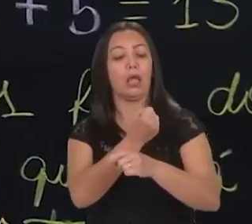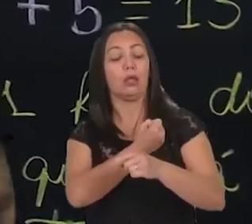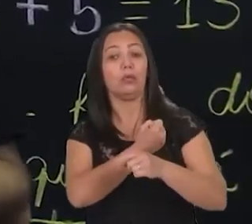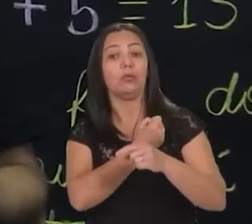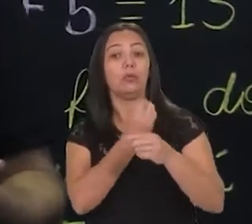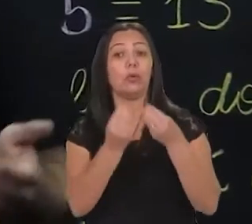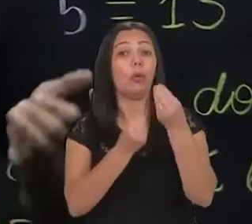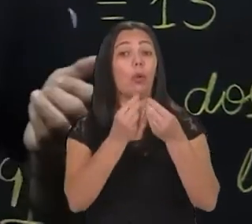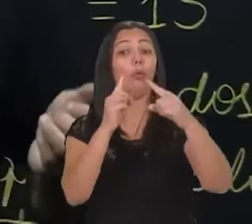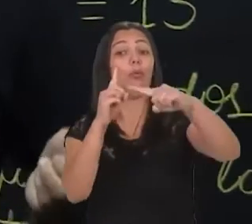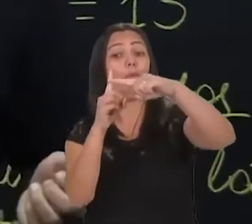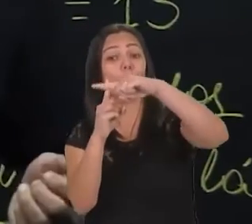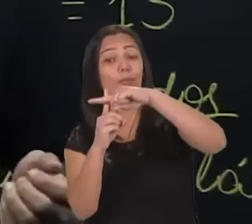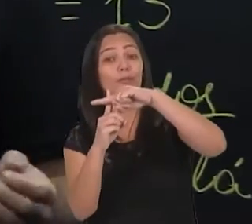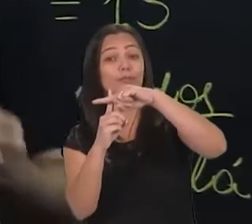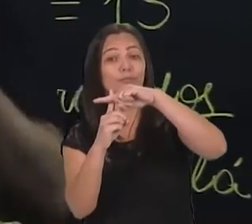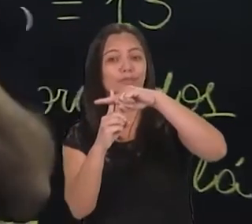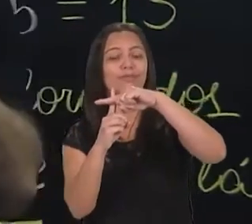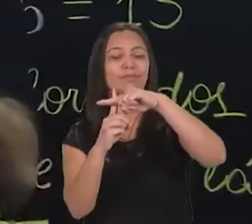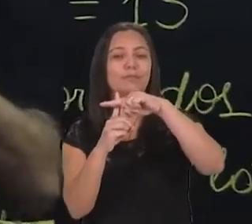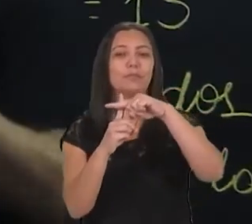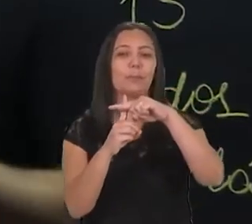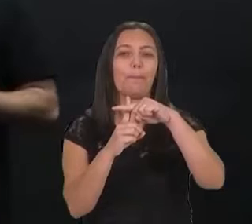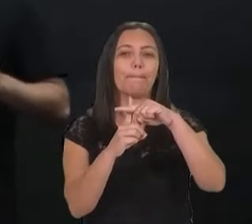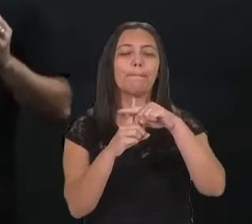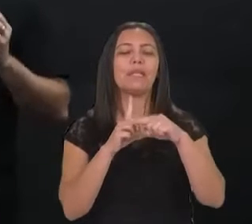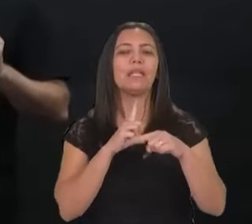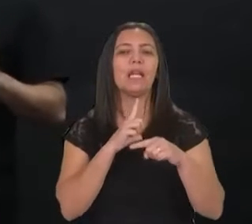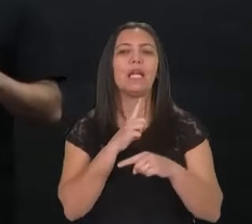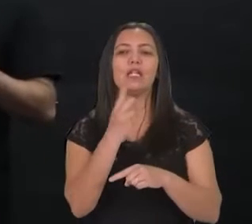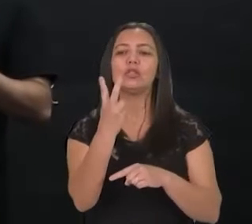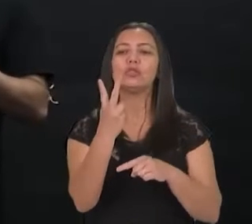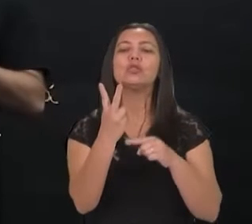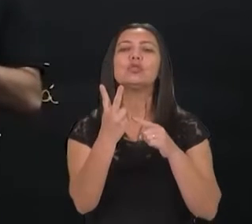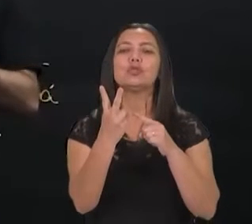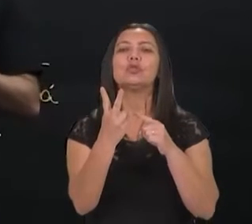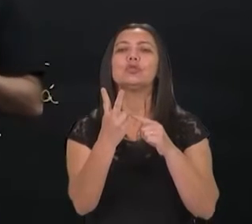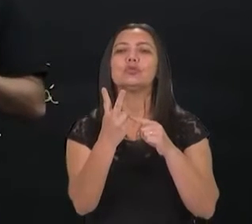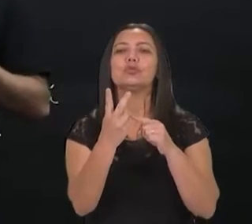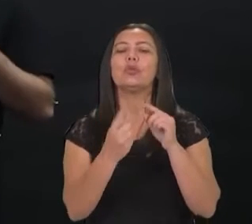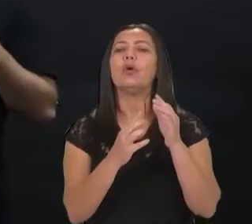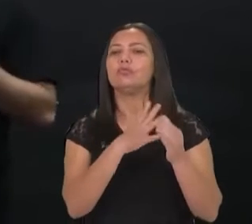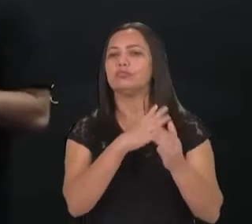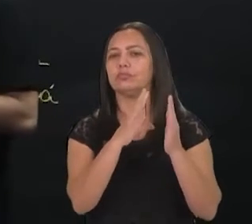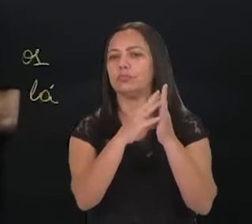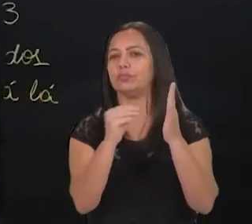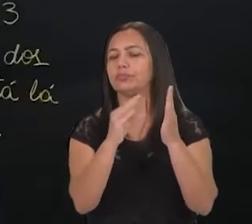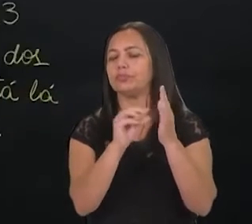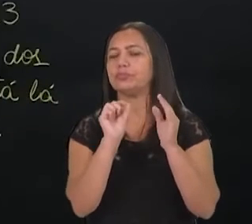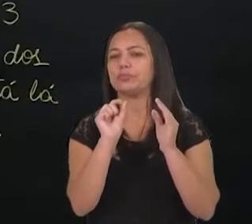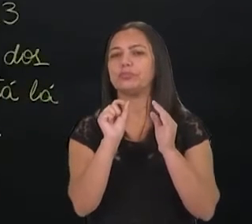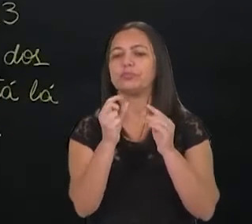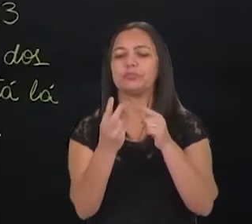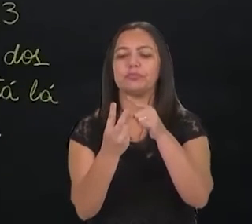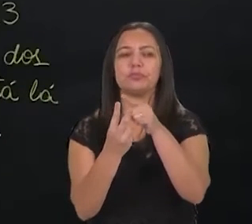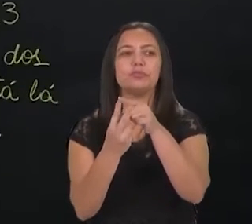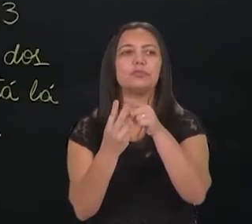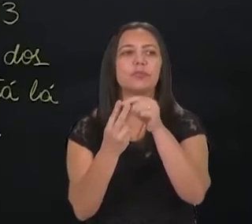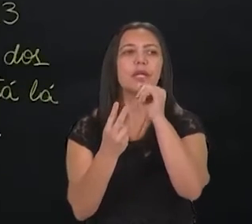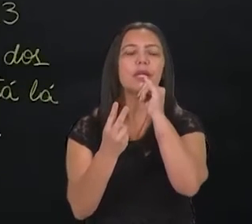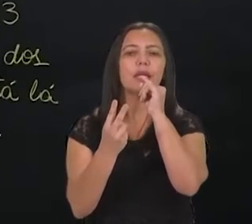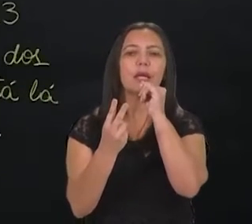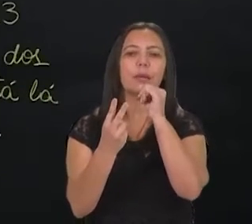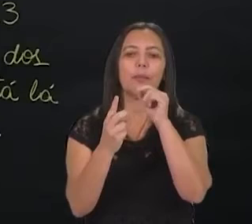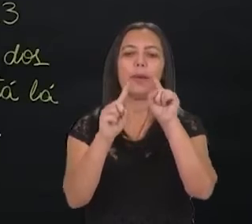mesmo número de forma positiva. Vejamos aqui esses dois exemplos para destacar bem o que eu estou falando. Eu tenho aqui,